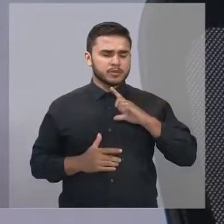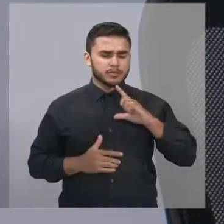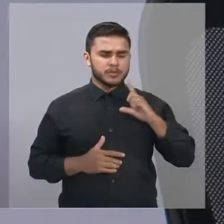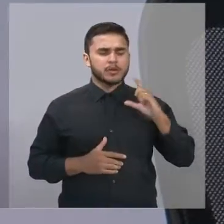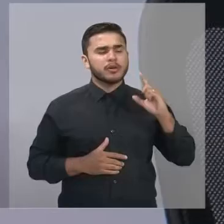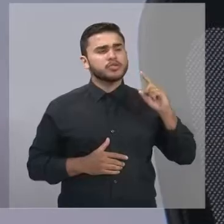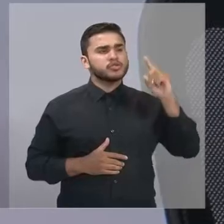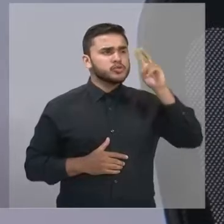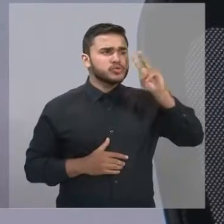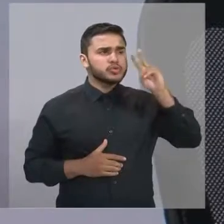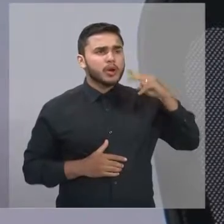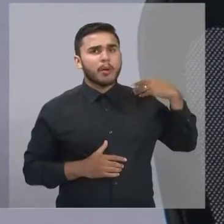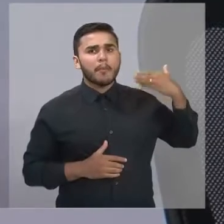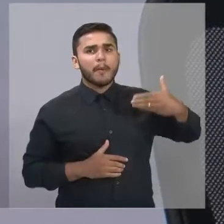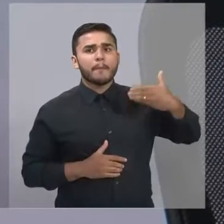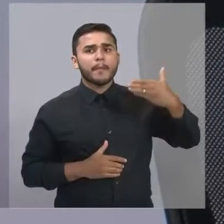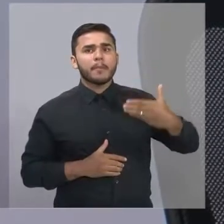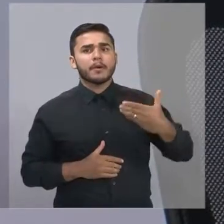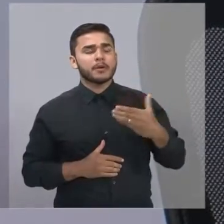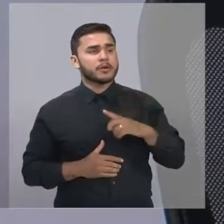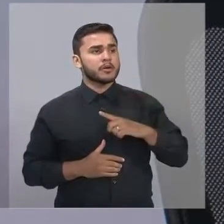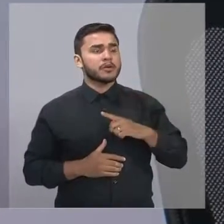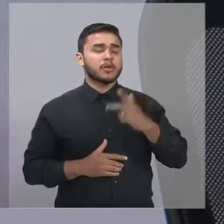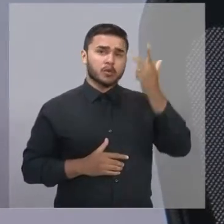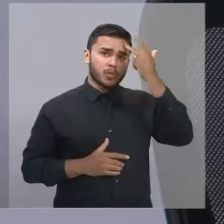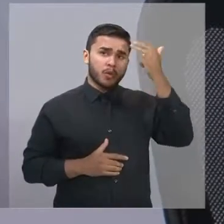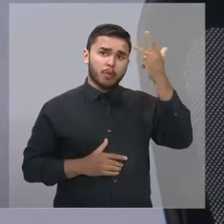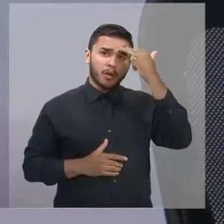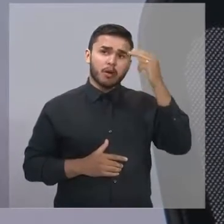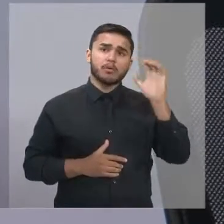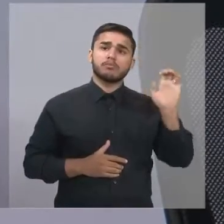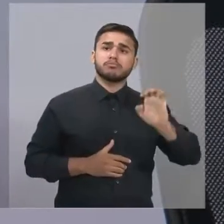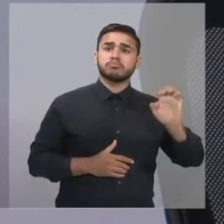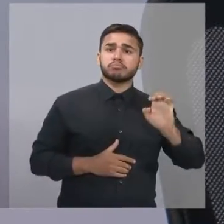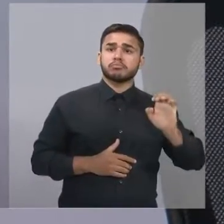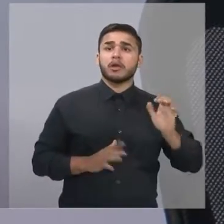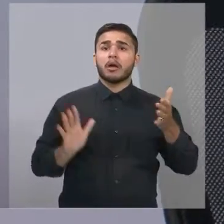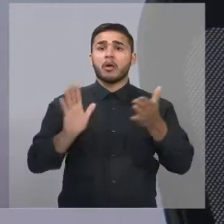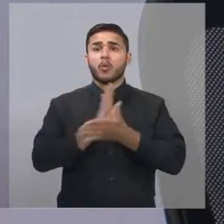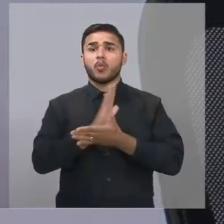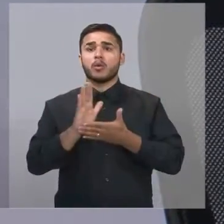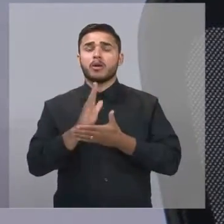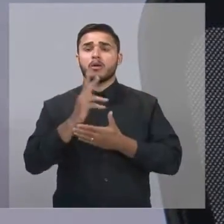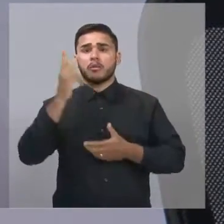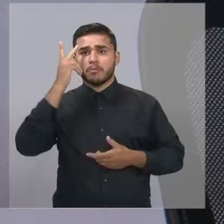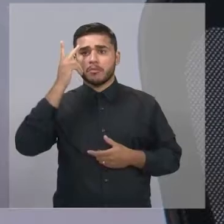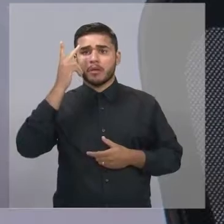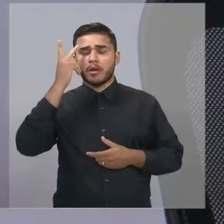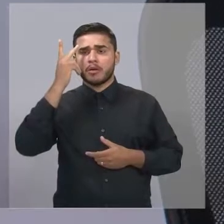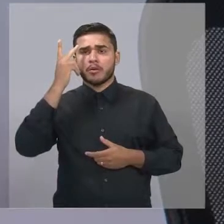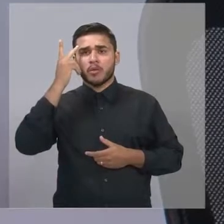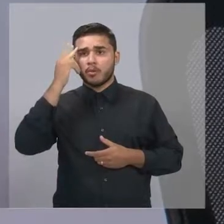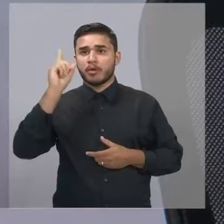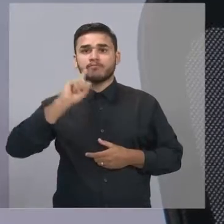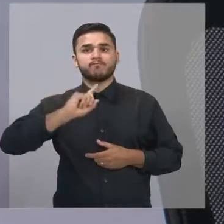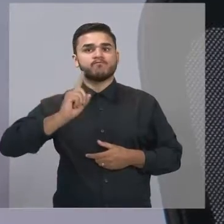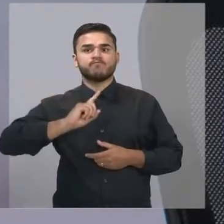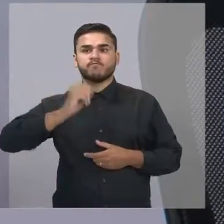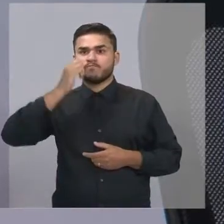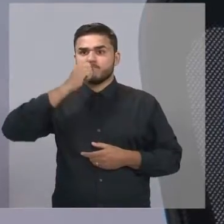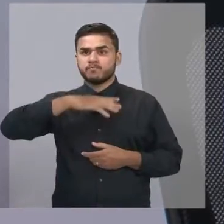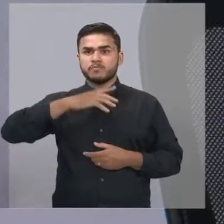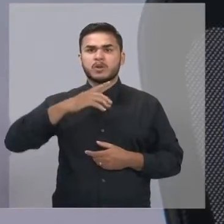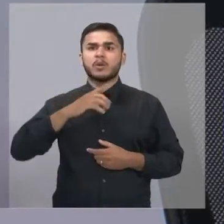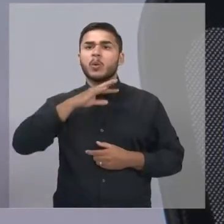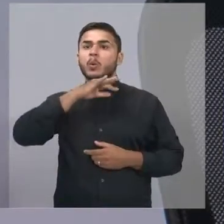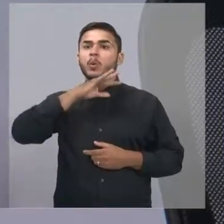humanidade normalizou a homossexualidade. Em outros momentos, ela voltou a colocar como um